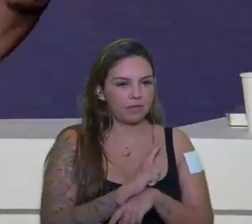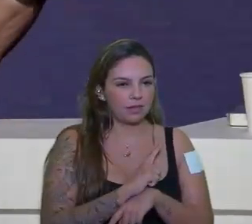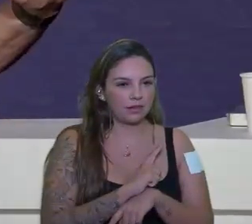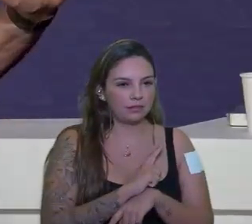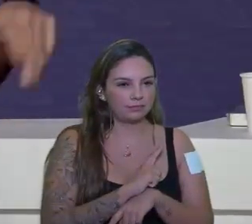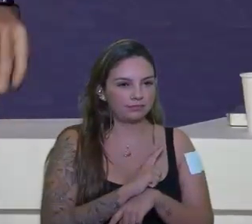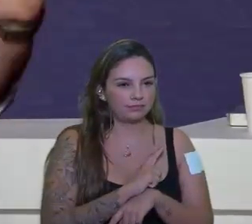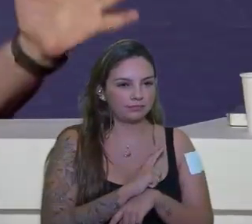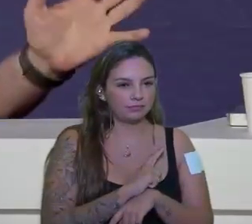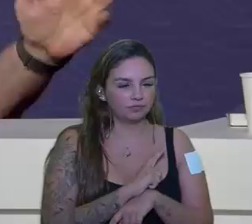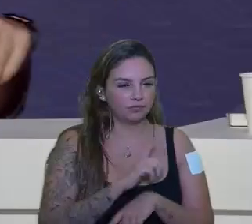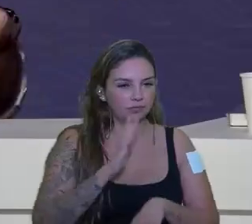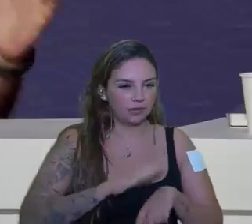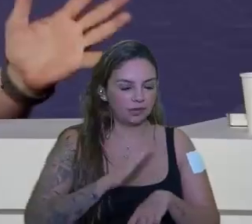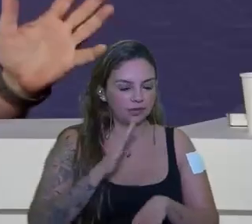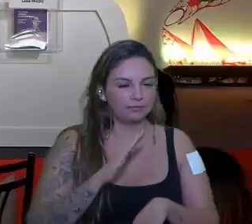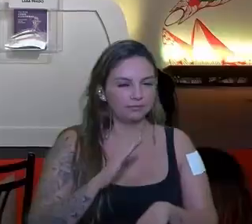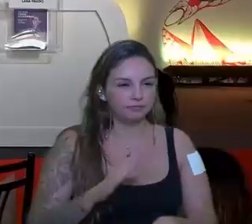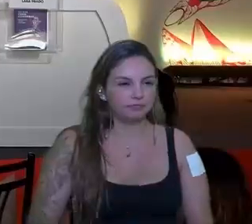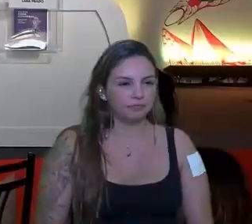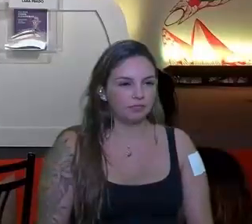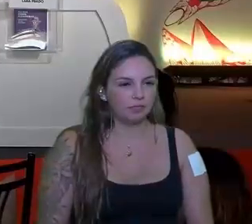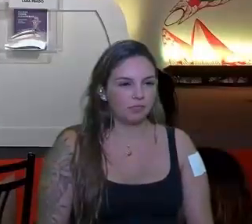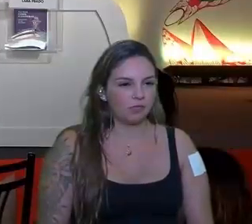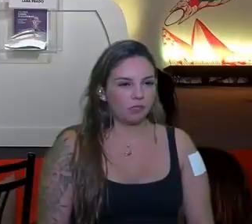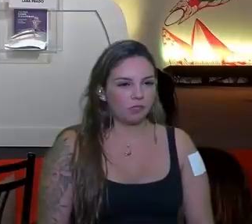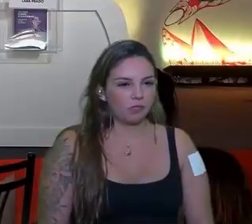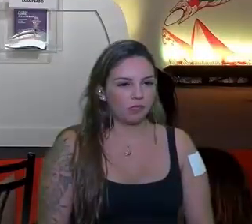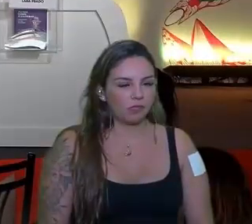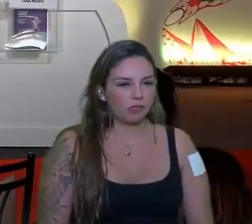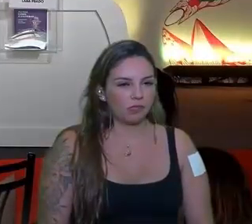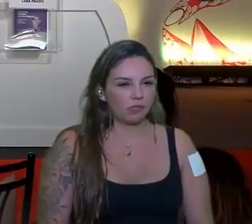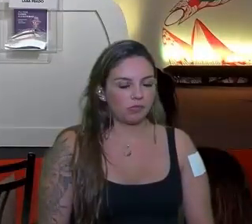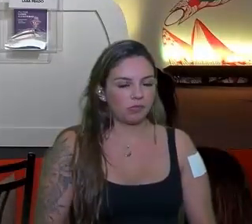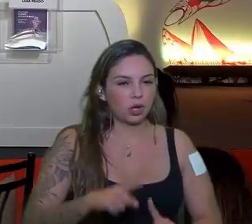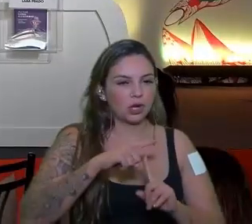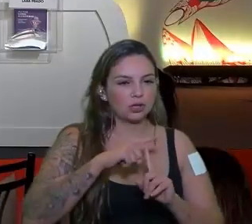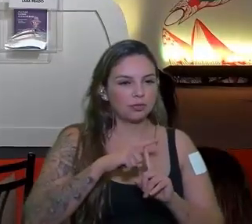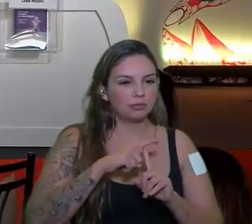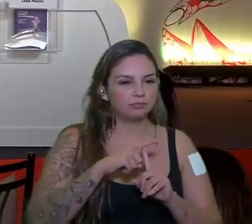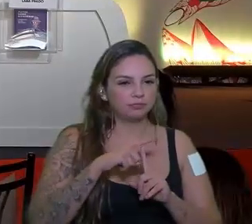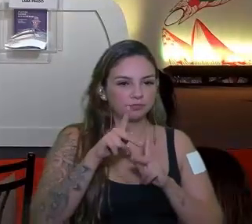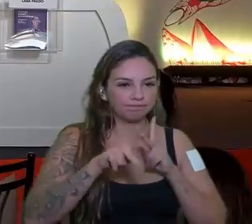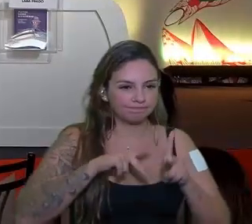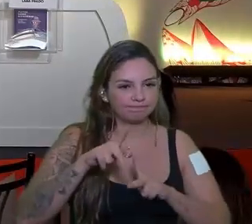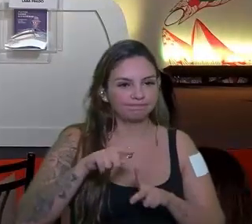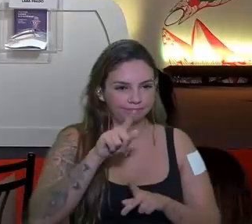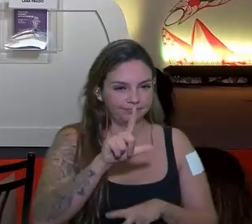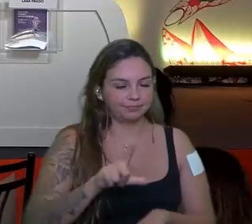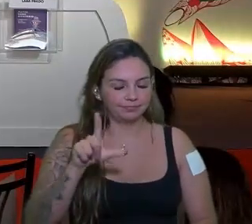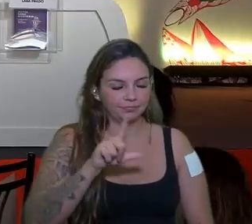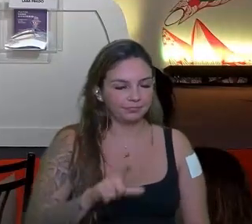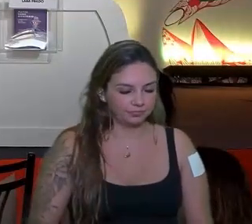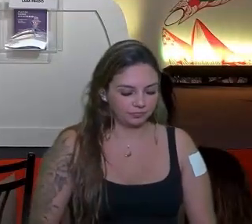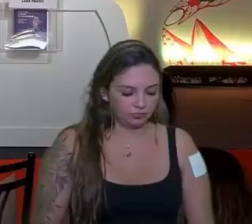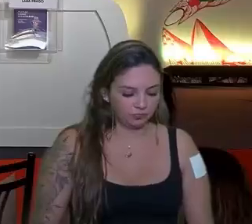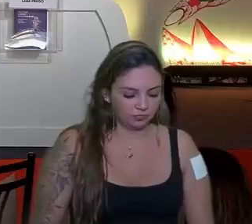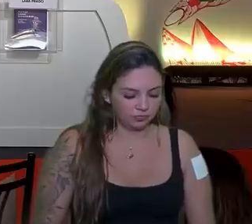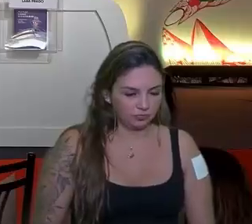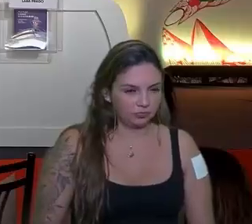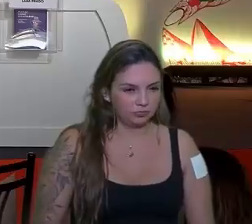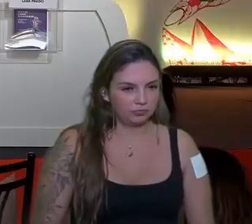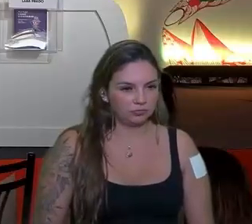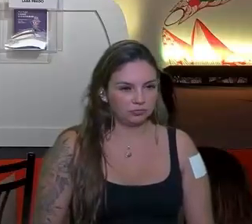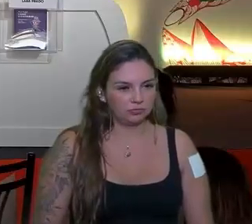participantes do evento. A segunda pessoa sentada é Lavínia Rocha, uma mulher negra de cabelos cacheados escuros, cujo comprimento lhe passa